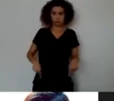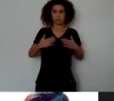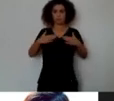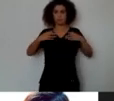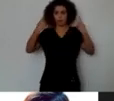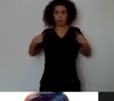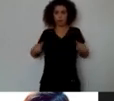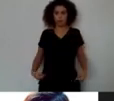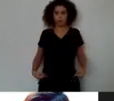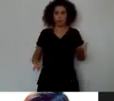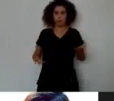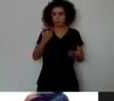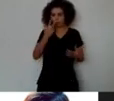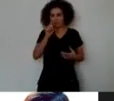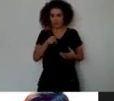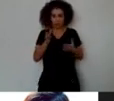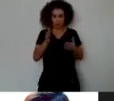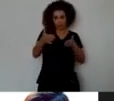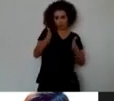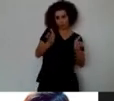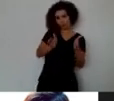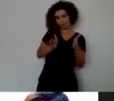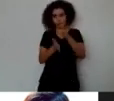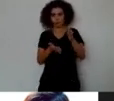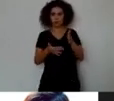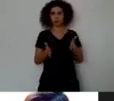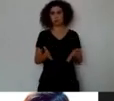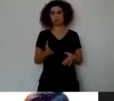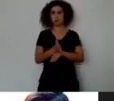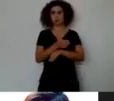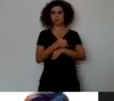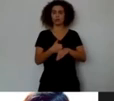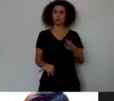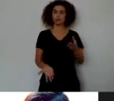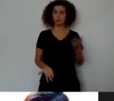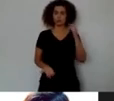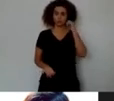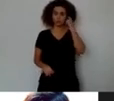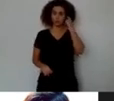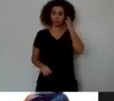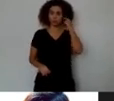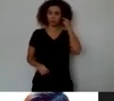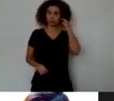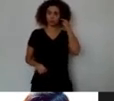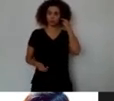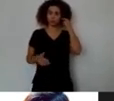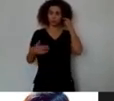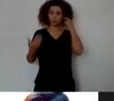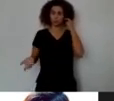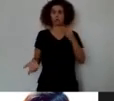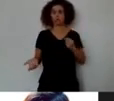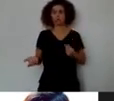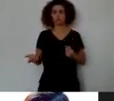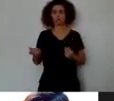negra, ela é tolida o tempo todo. E o negro em si, ele, tudo que ele faz,